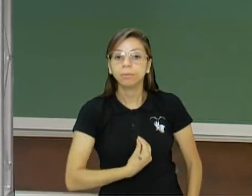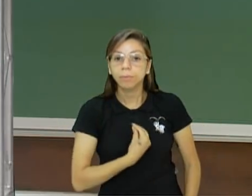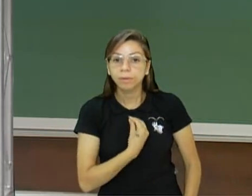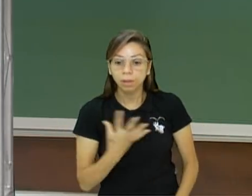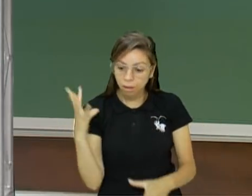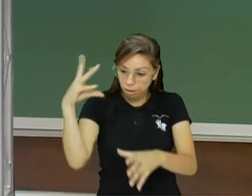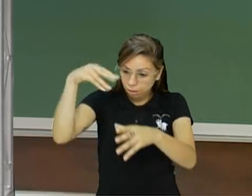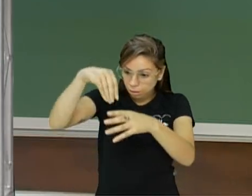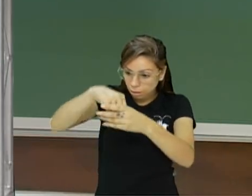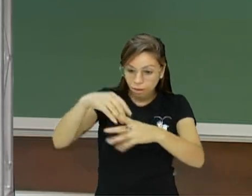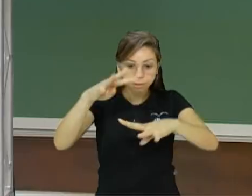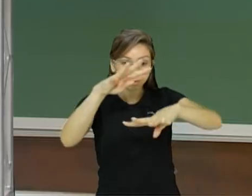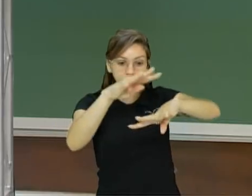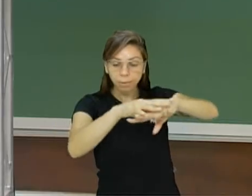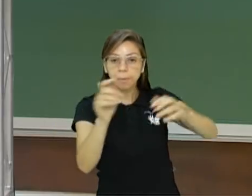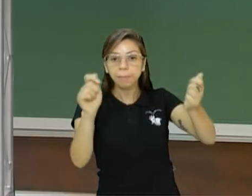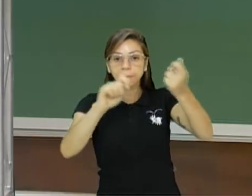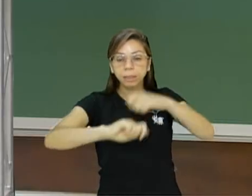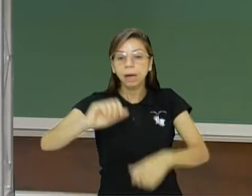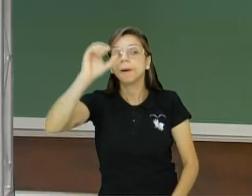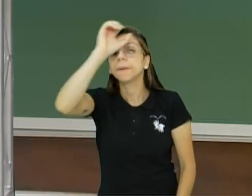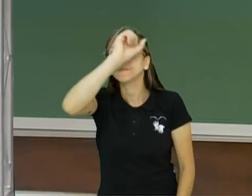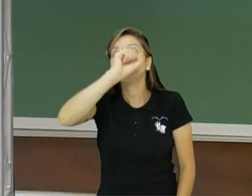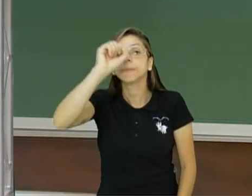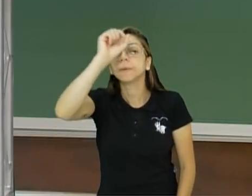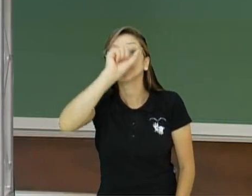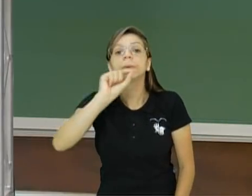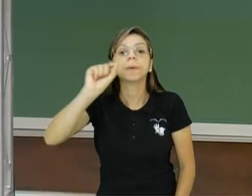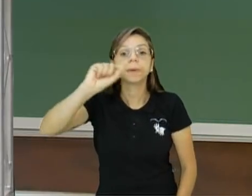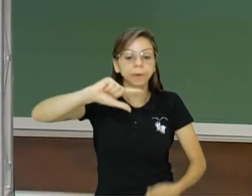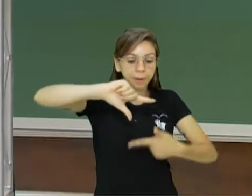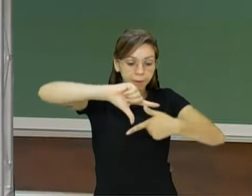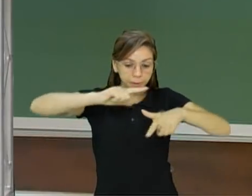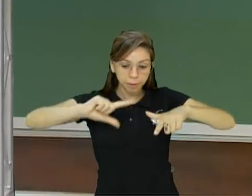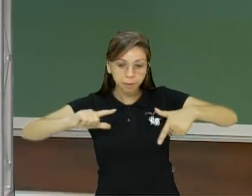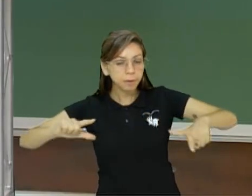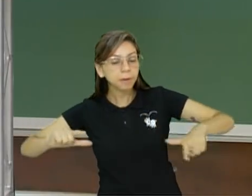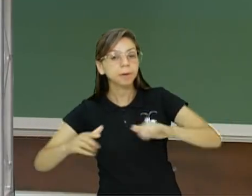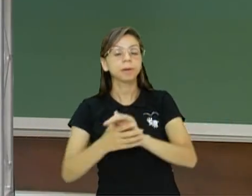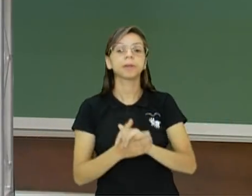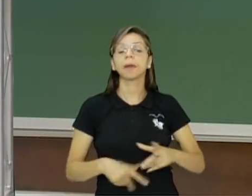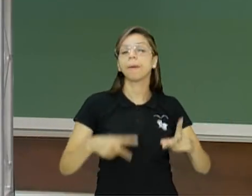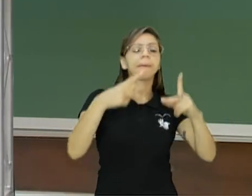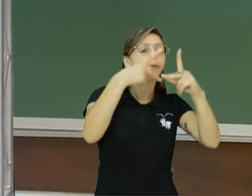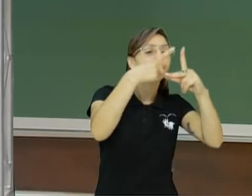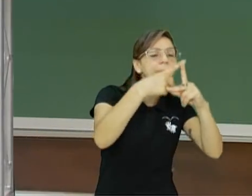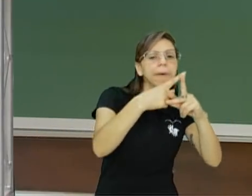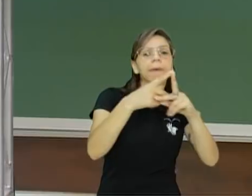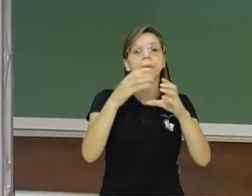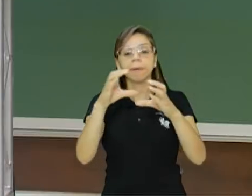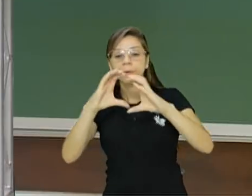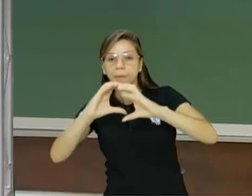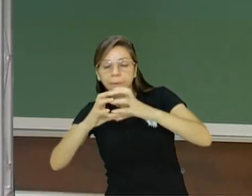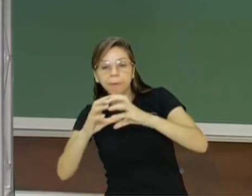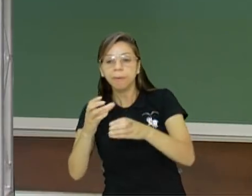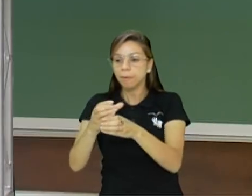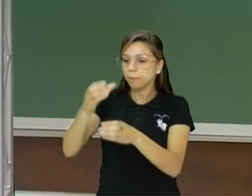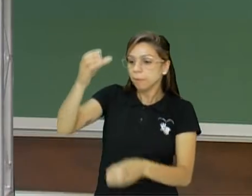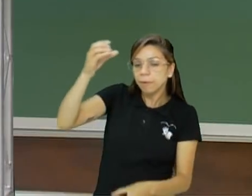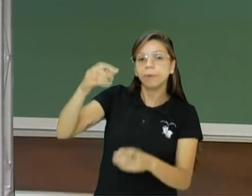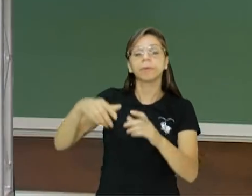da matemática nós aprendemos a parte da geometria, que são as formas geométricas, o cubo, o